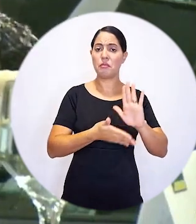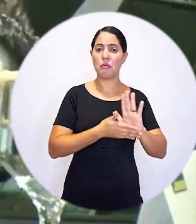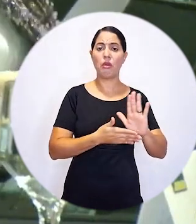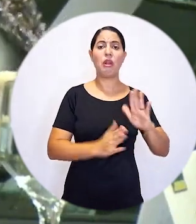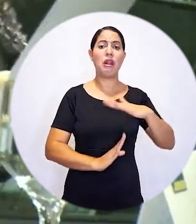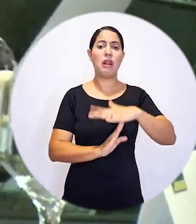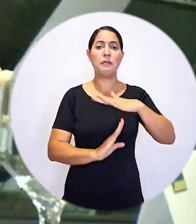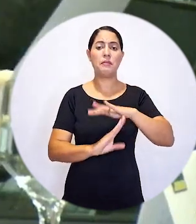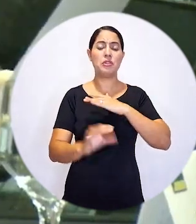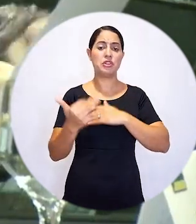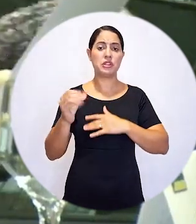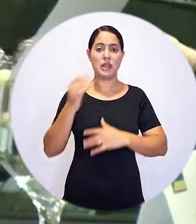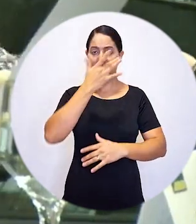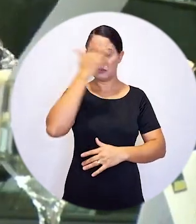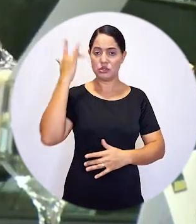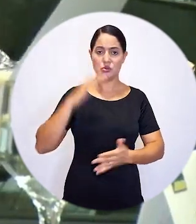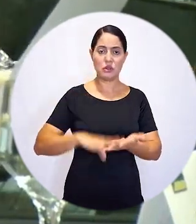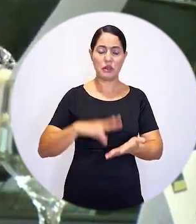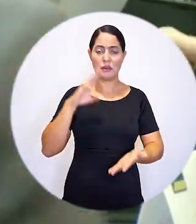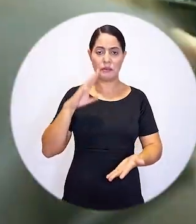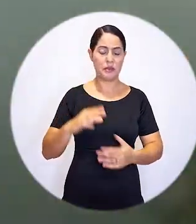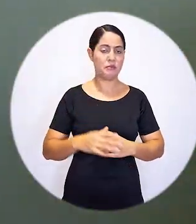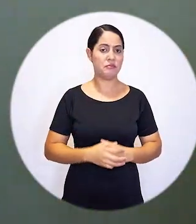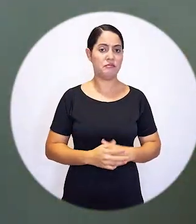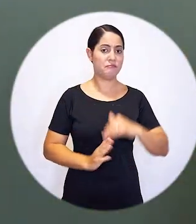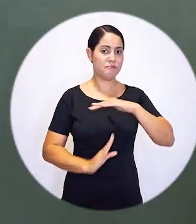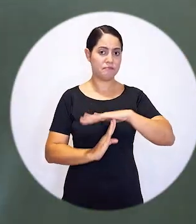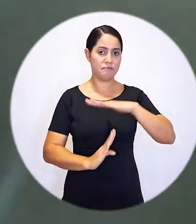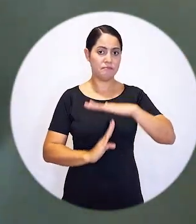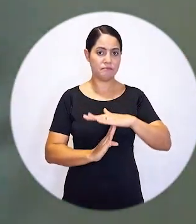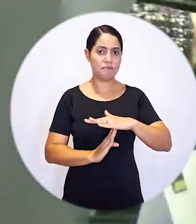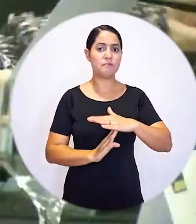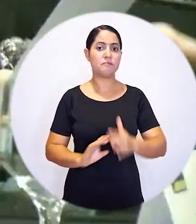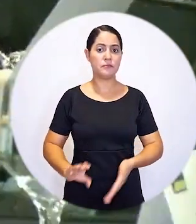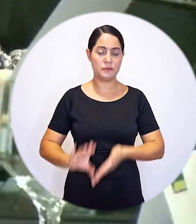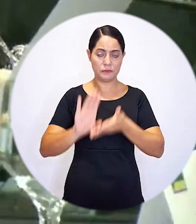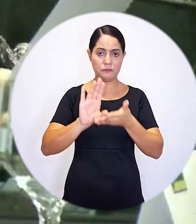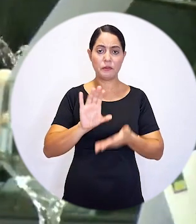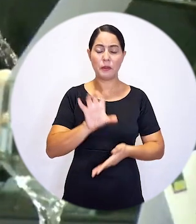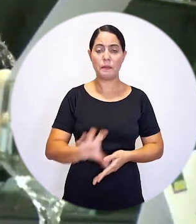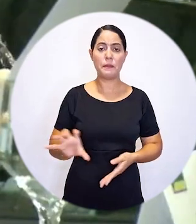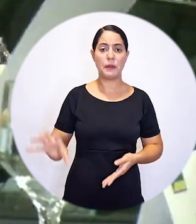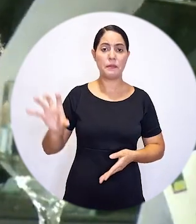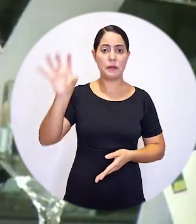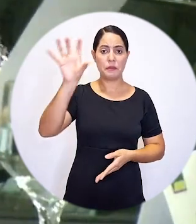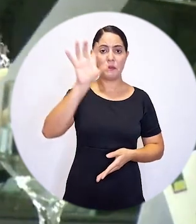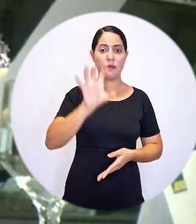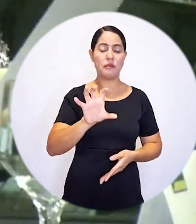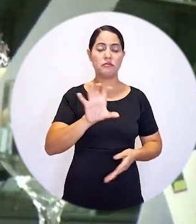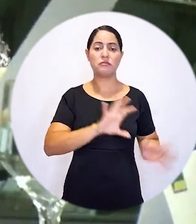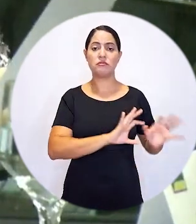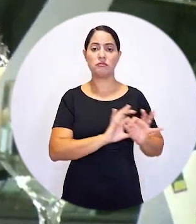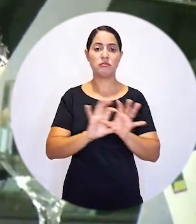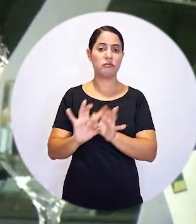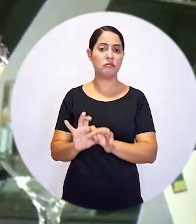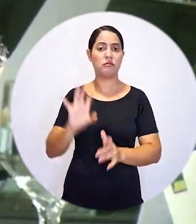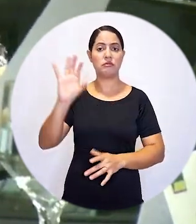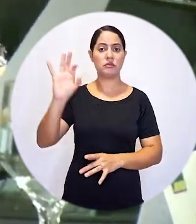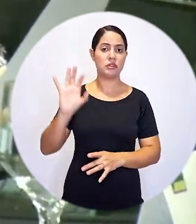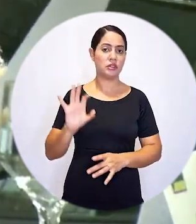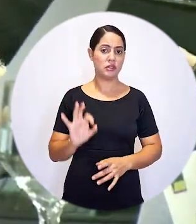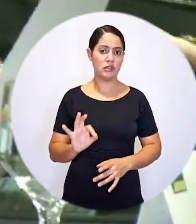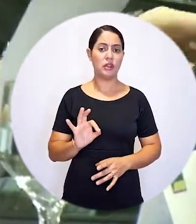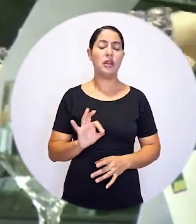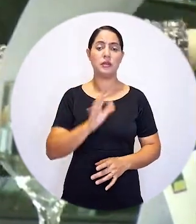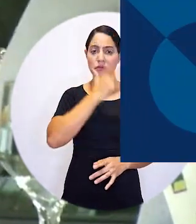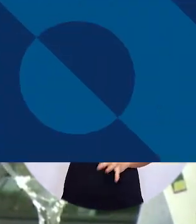10 membros no limite de conselheiras e conselheiros destinados à composição dos conselhos seccionais em todas as faixas